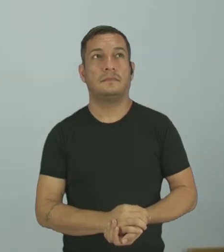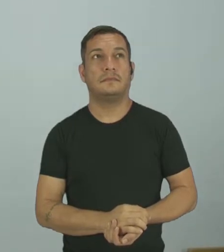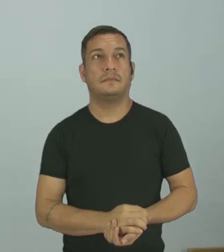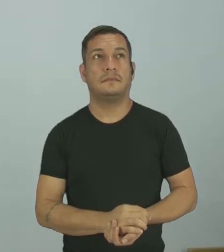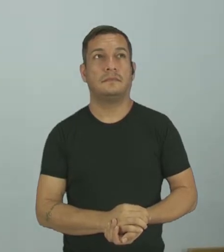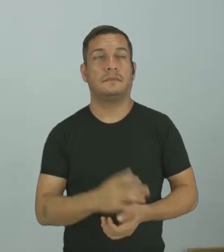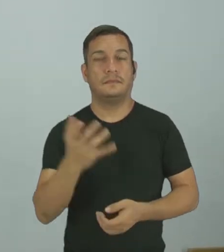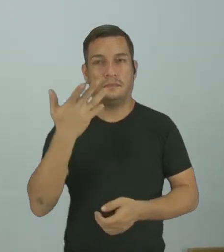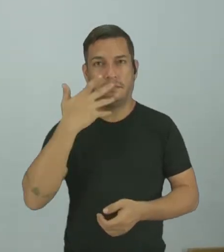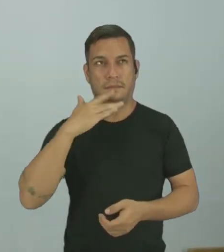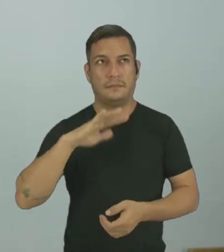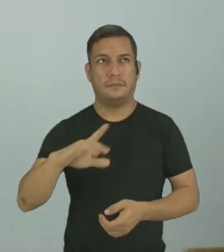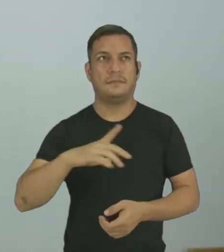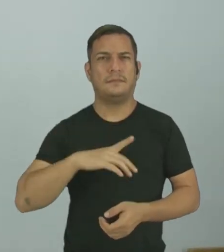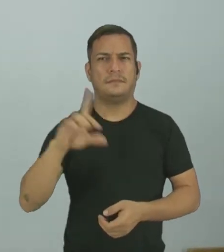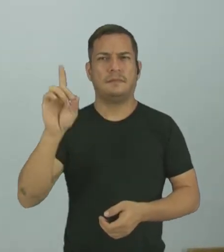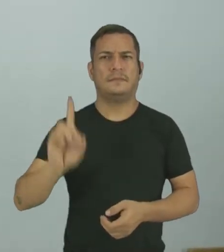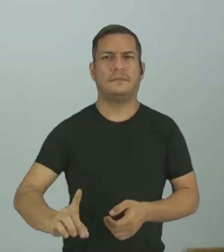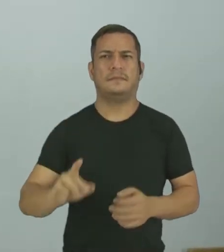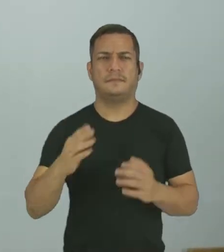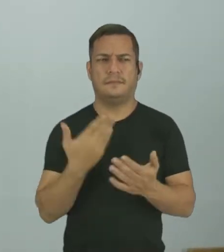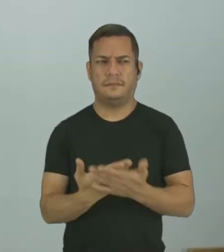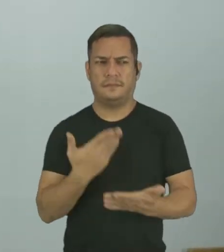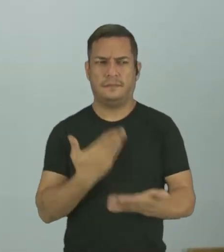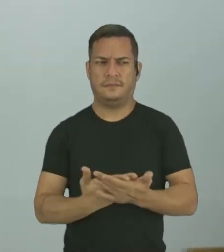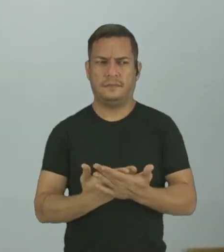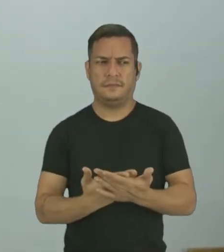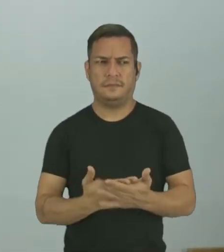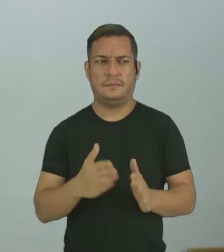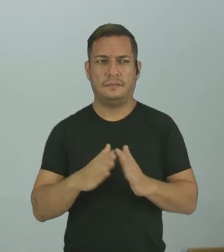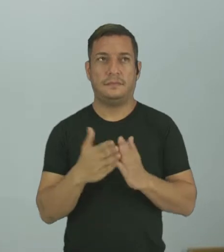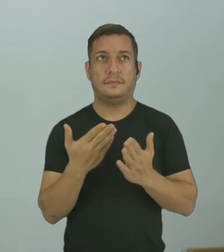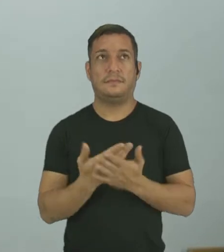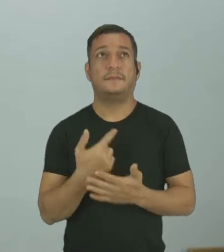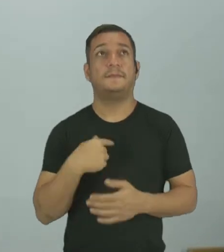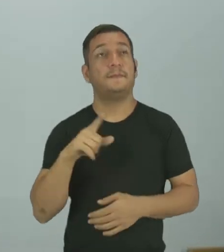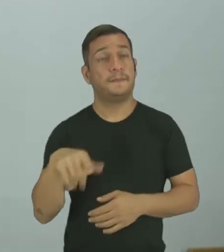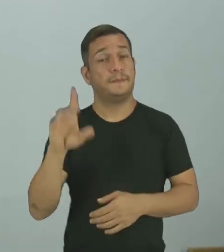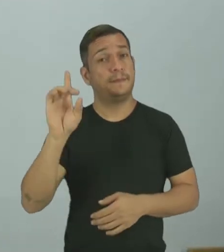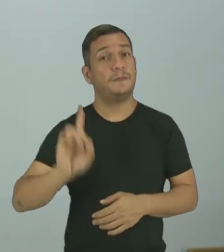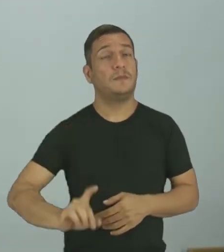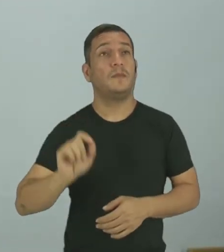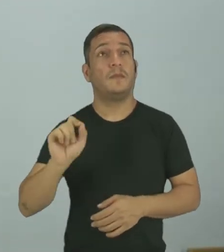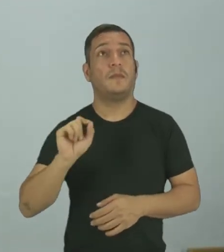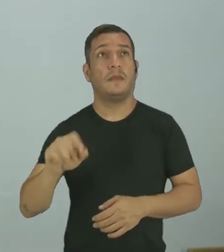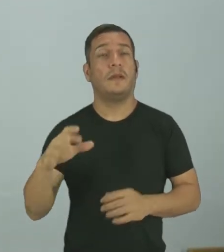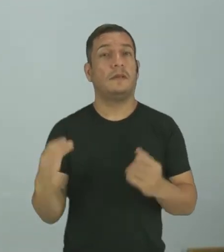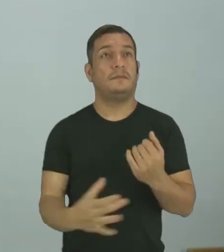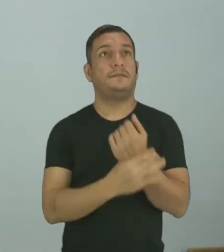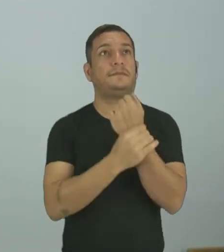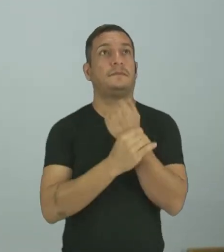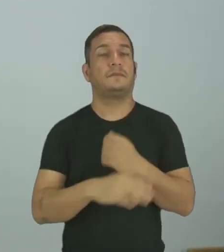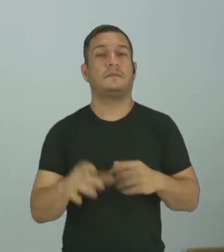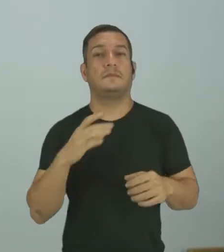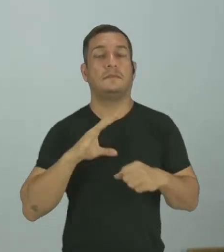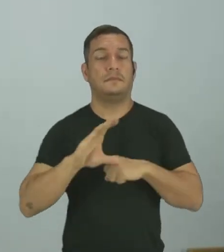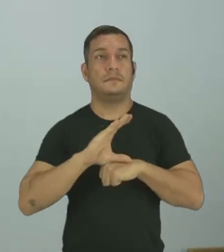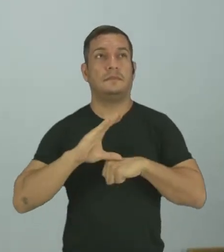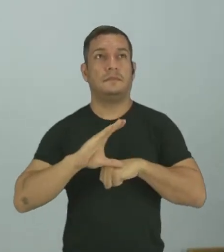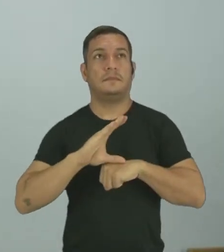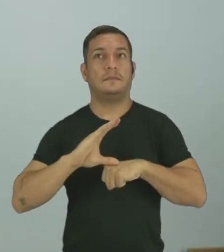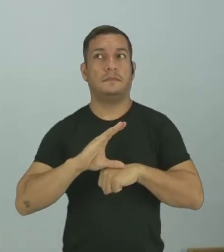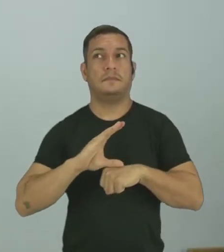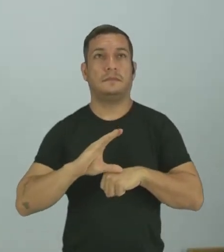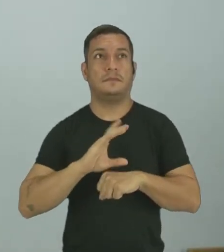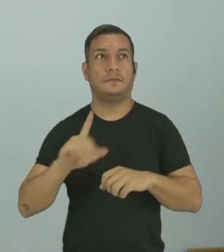Toda criança tem direito a estudar, a escola. Esse é um direito garantido pela Constituição, que